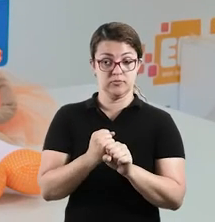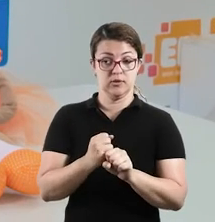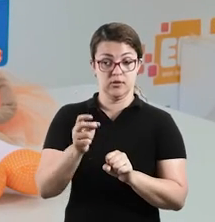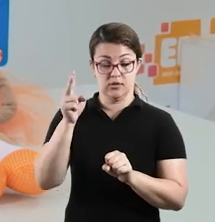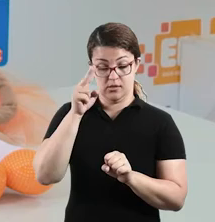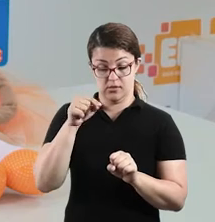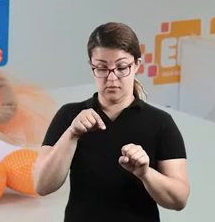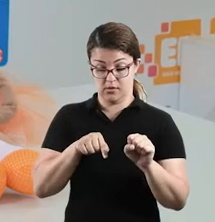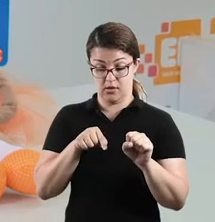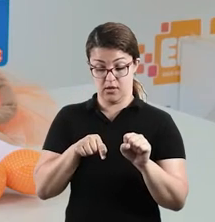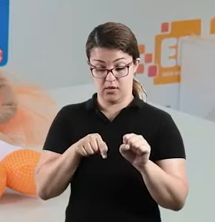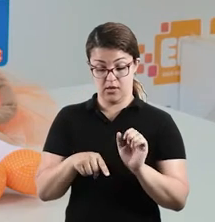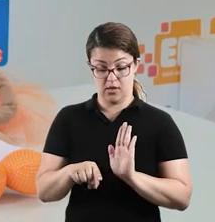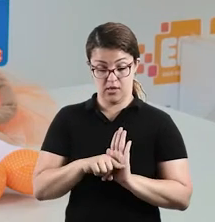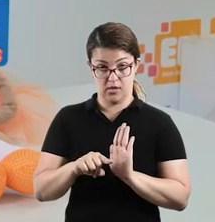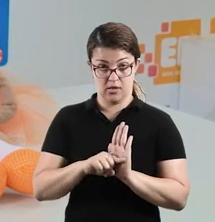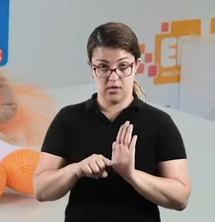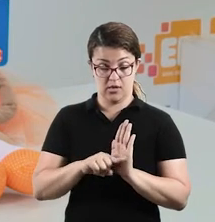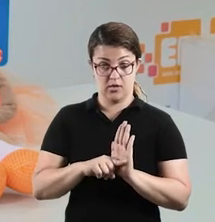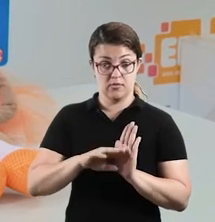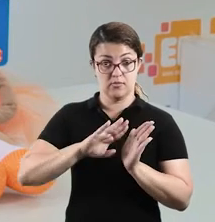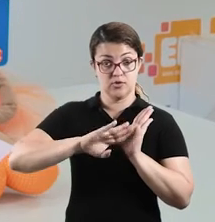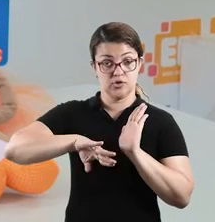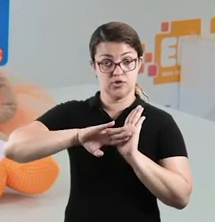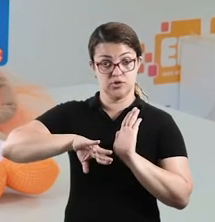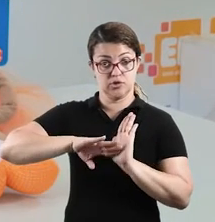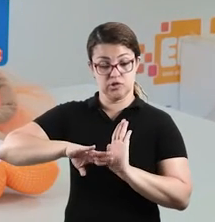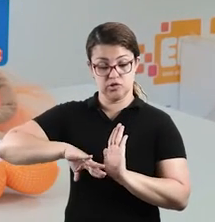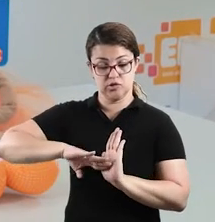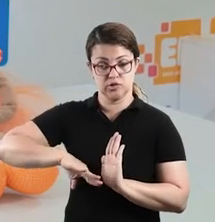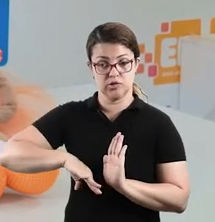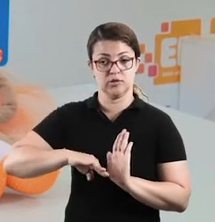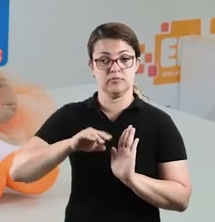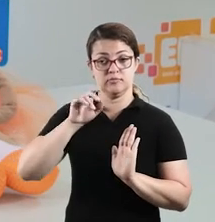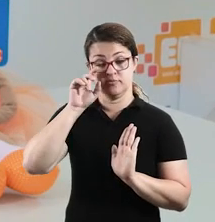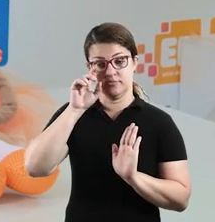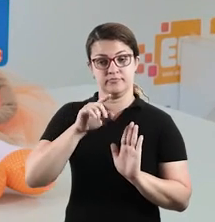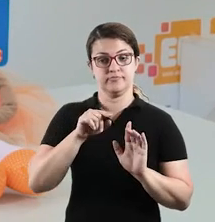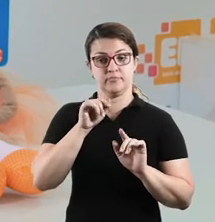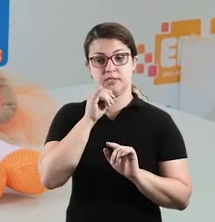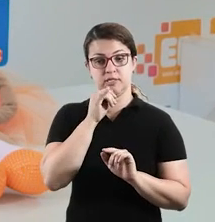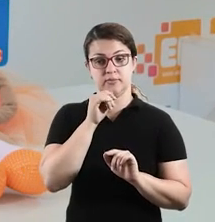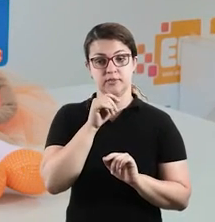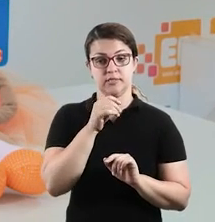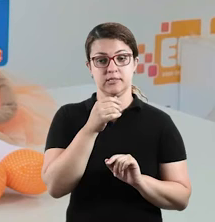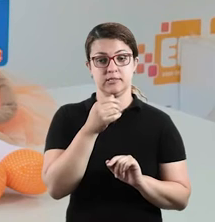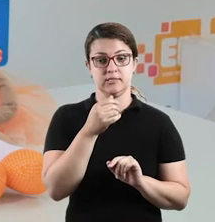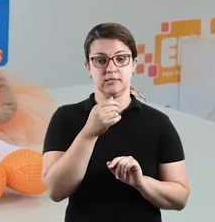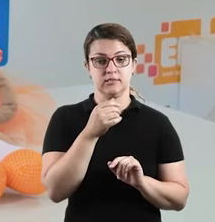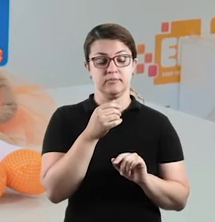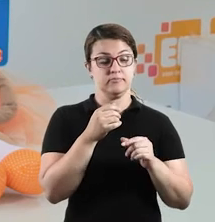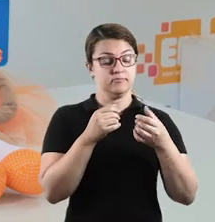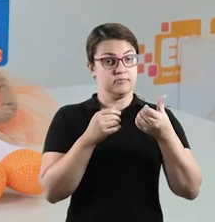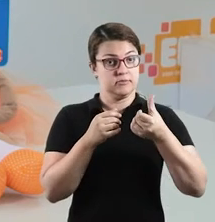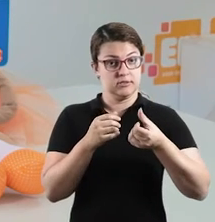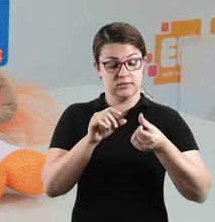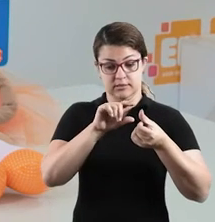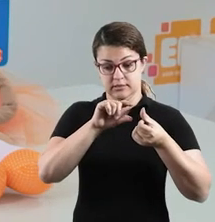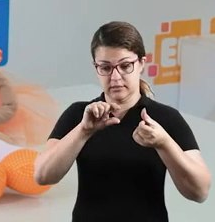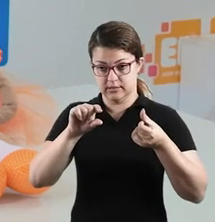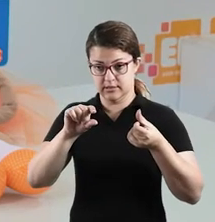E embaixo é o quadro da subtração, onde você vai tirar. Então aqui nós temos o número 6. Você vai ter que